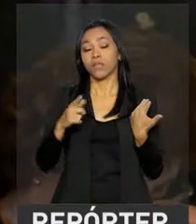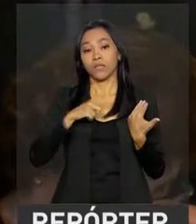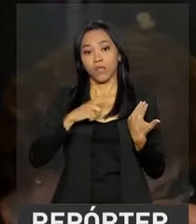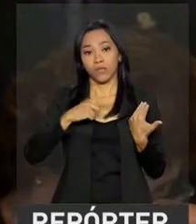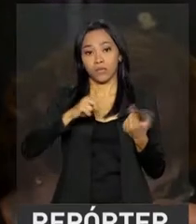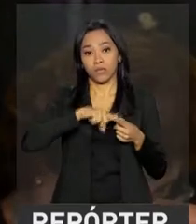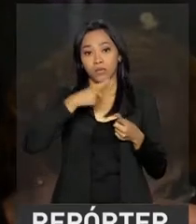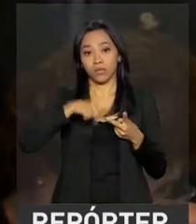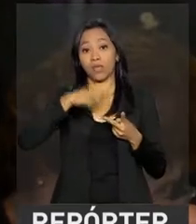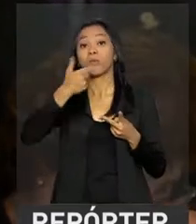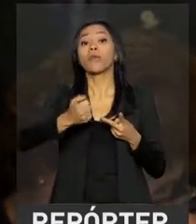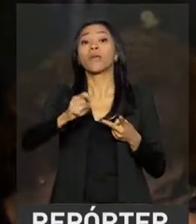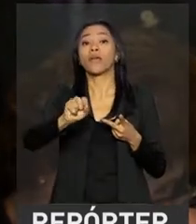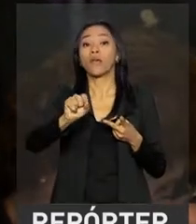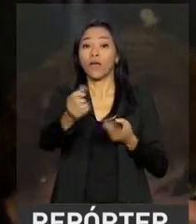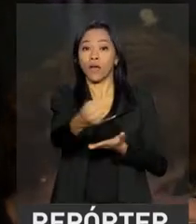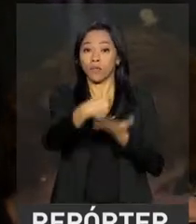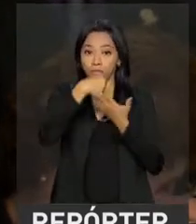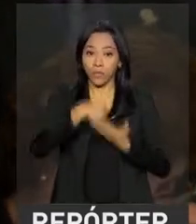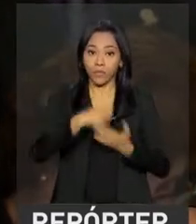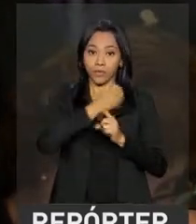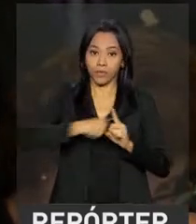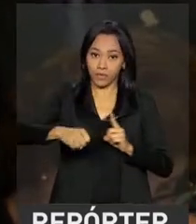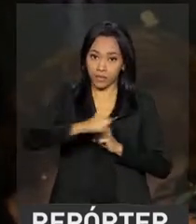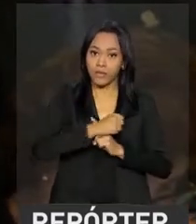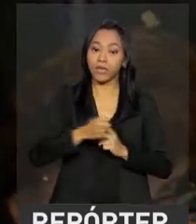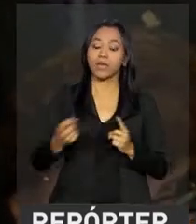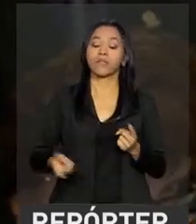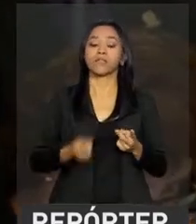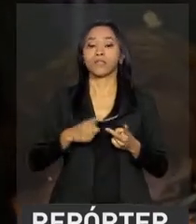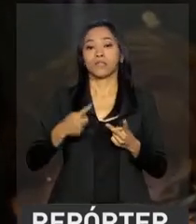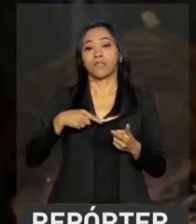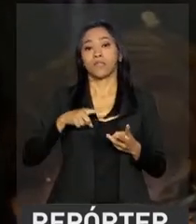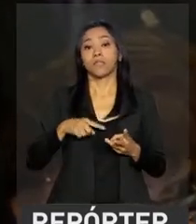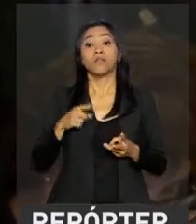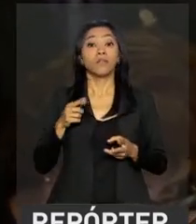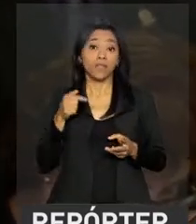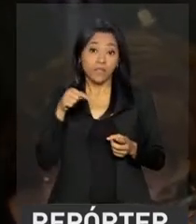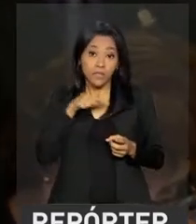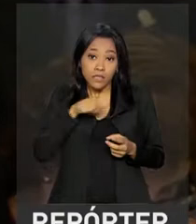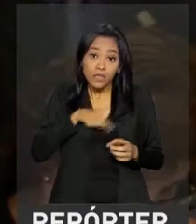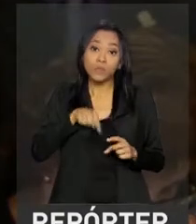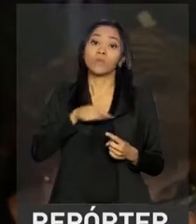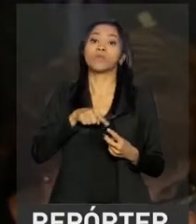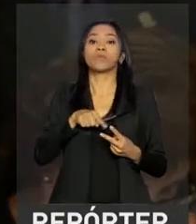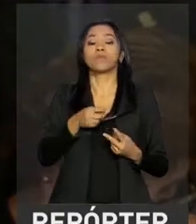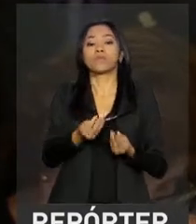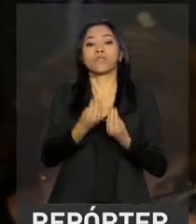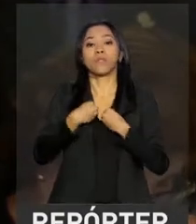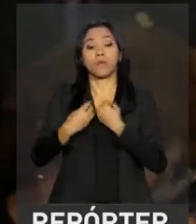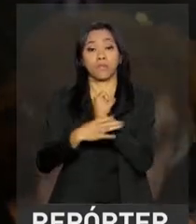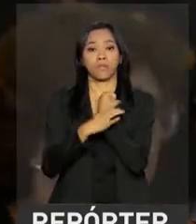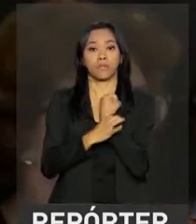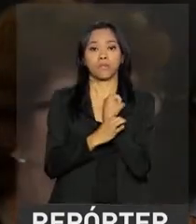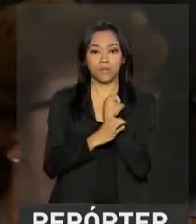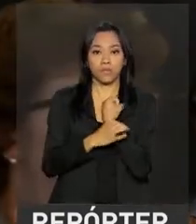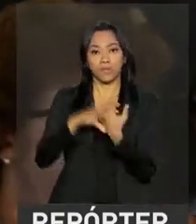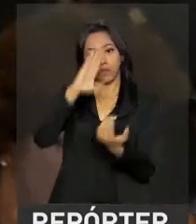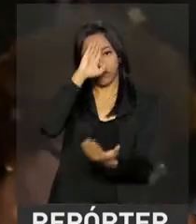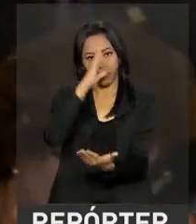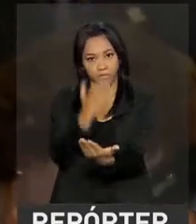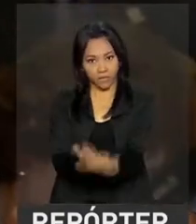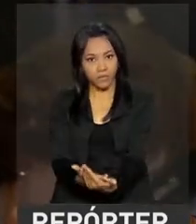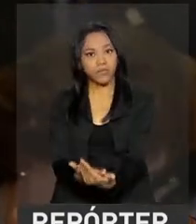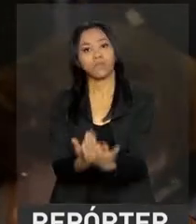e isso nos dá a água do que tínhamos naquele momento e isso nos dá uma segurança e uma confiança de que